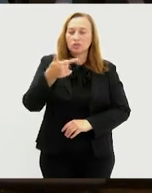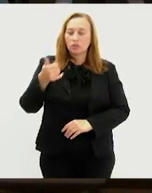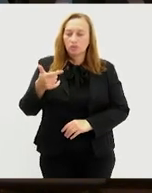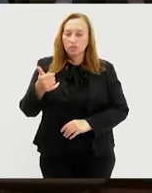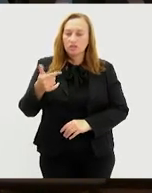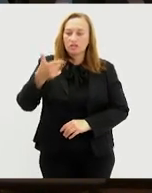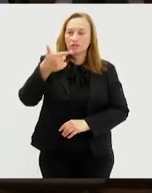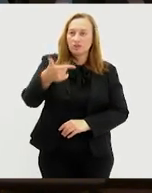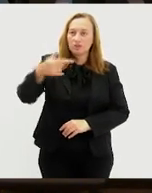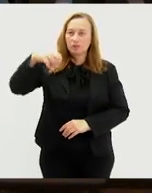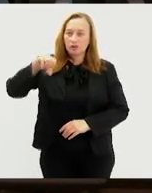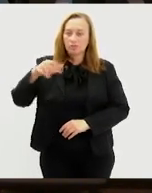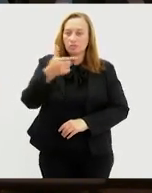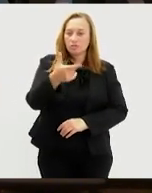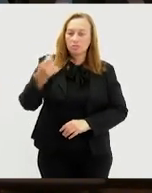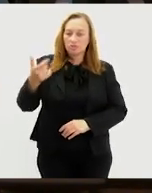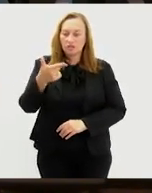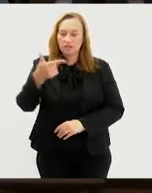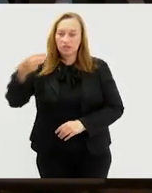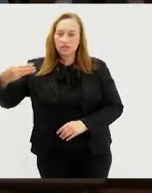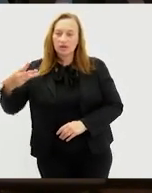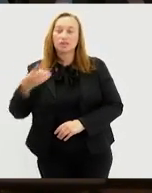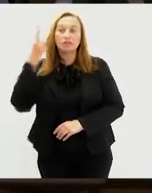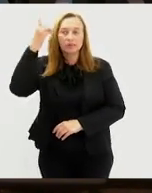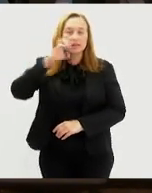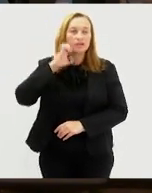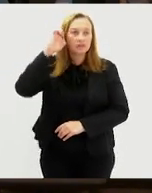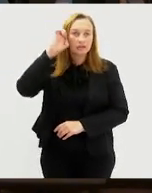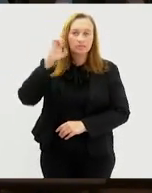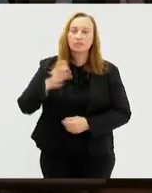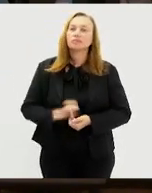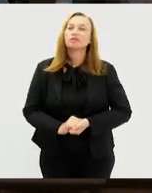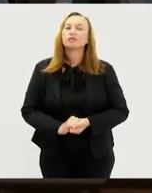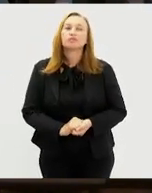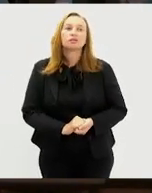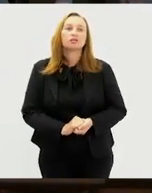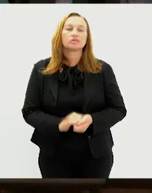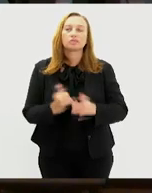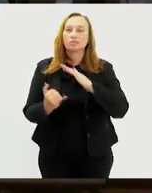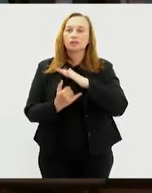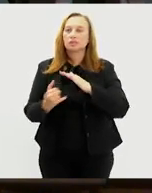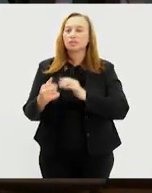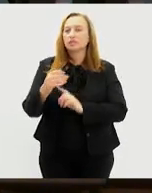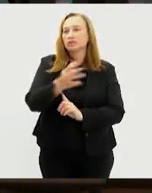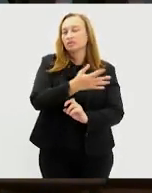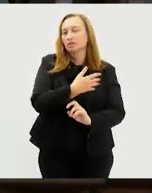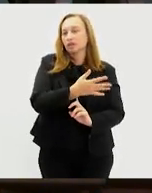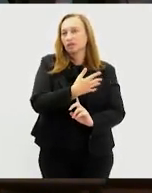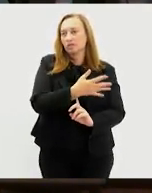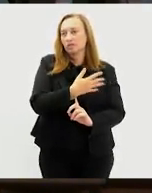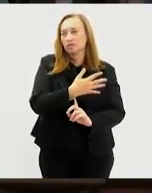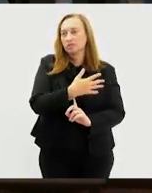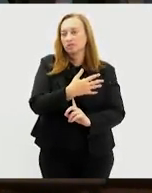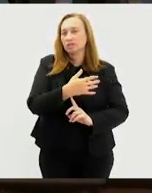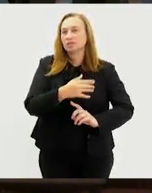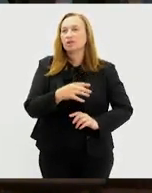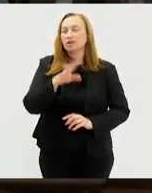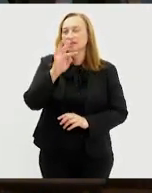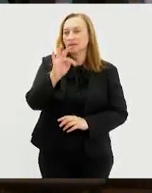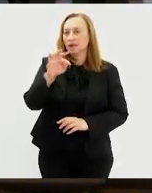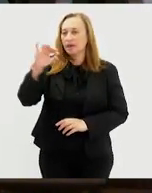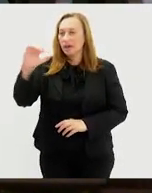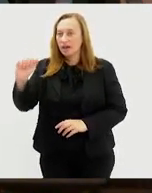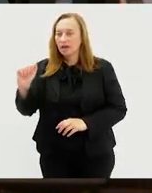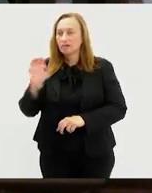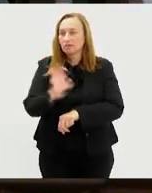2023 de autoria da deputada Élica taqu moto que institui a política estadual de tecnologia assistida ta no âmbito do